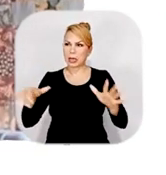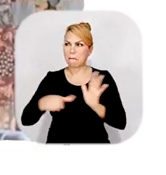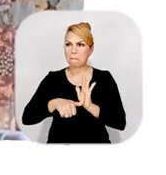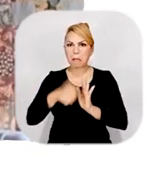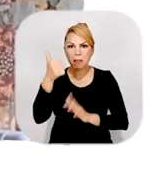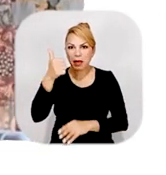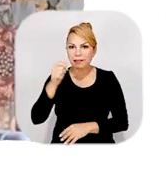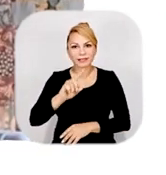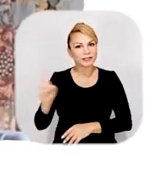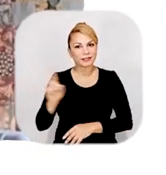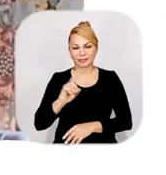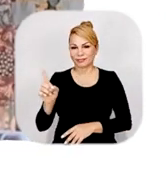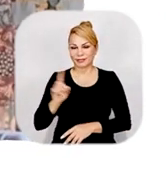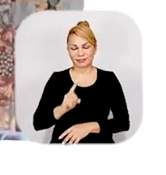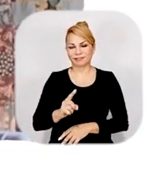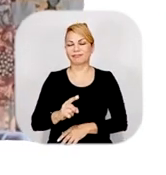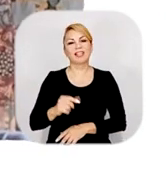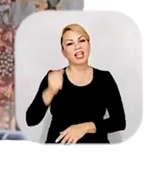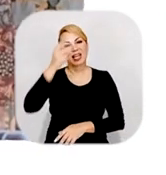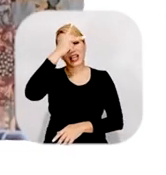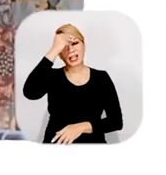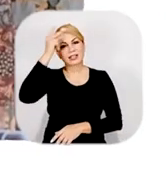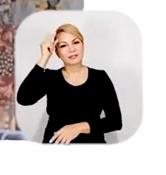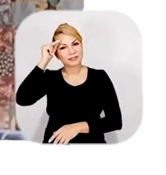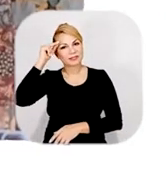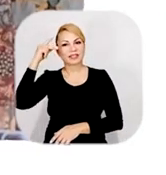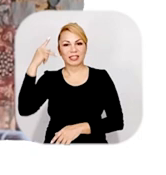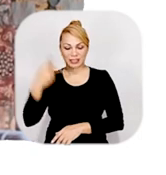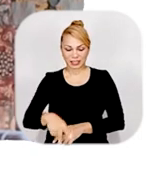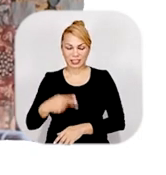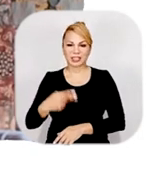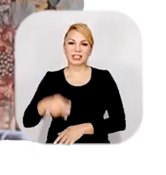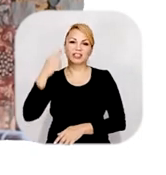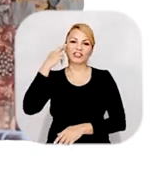que prefeituras e o próprio estado de Rondônia